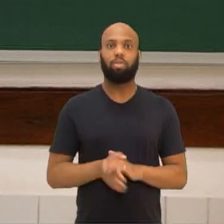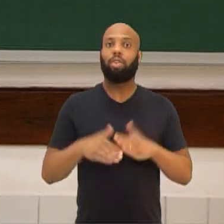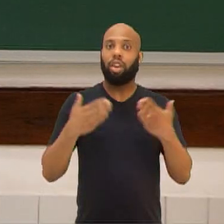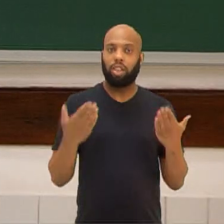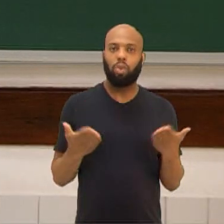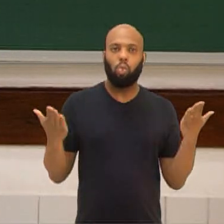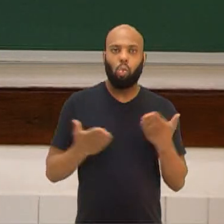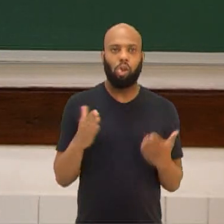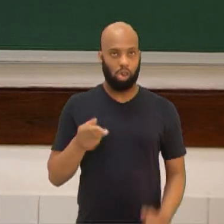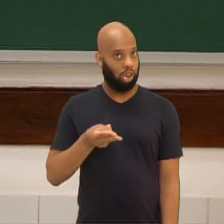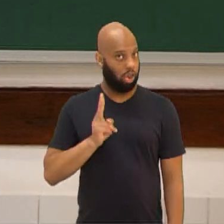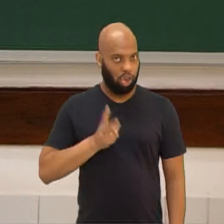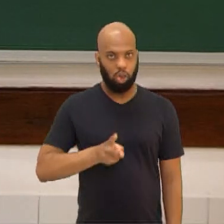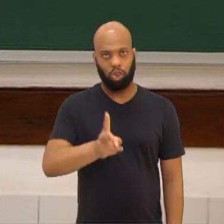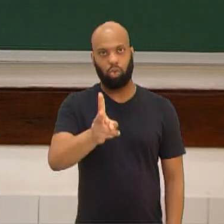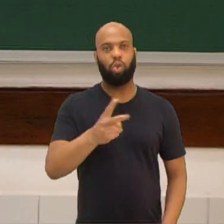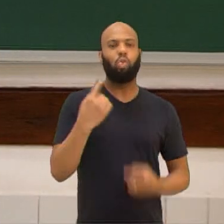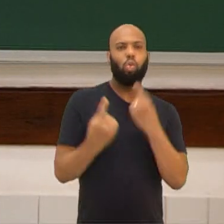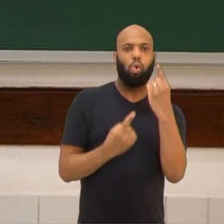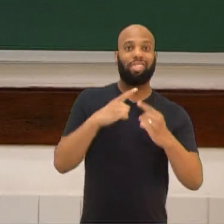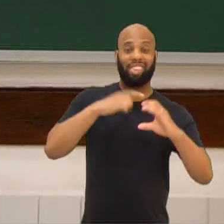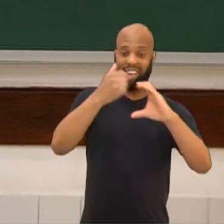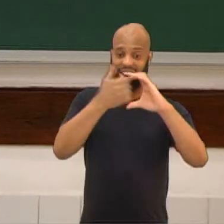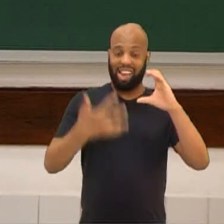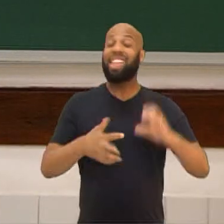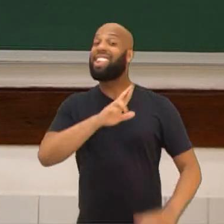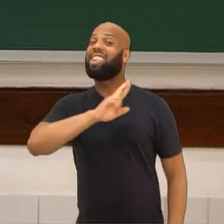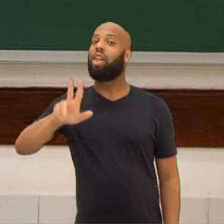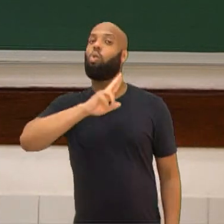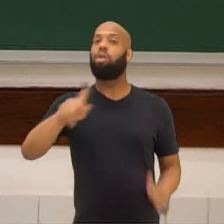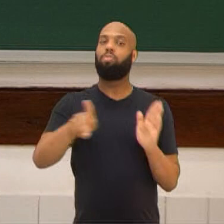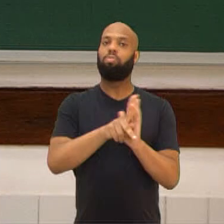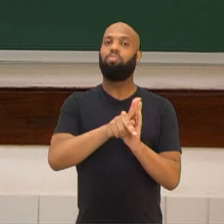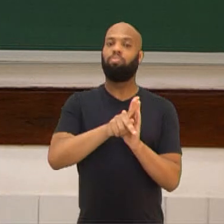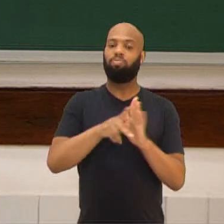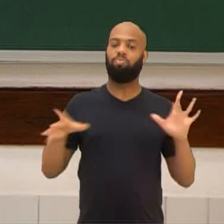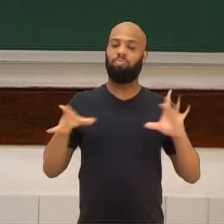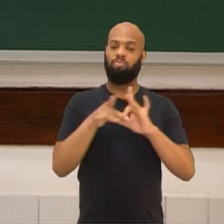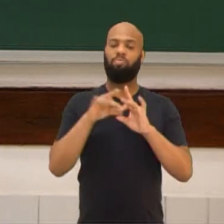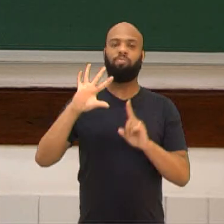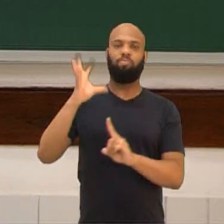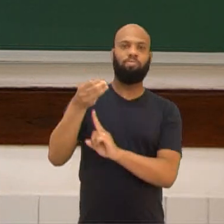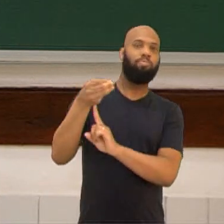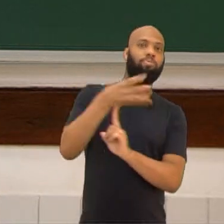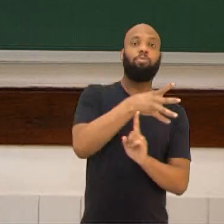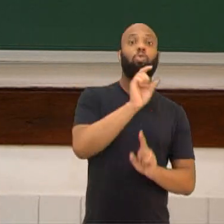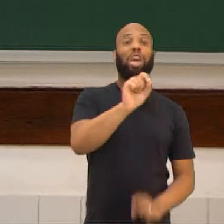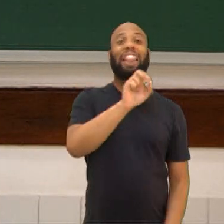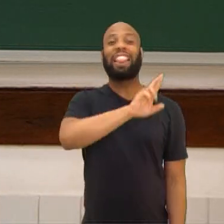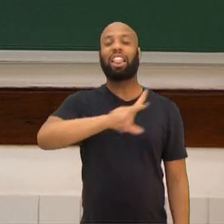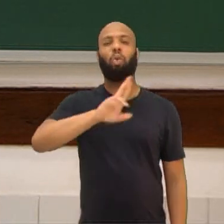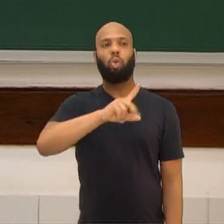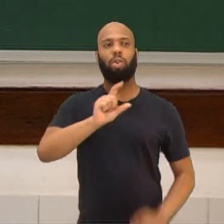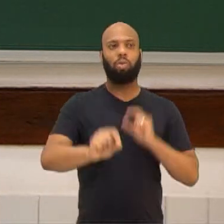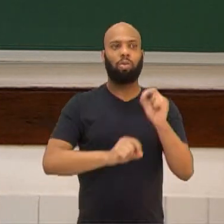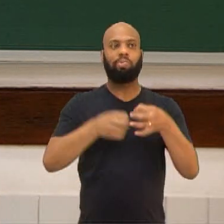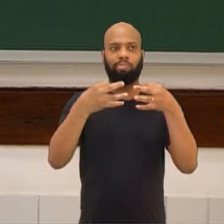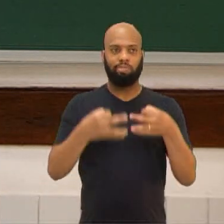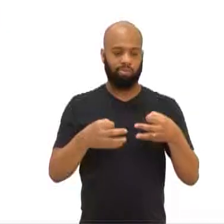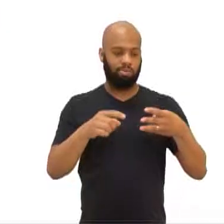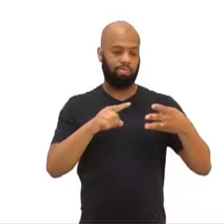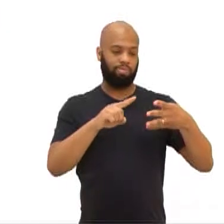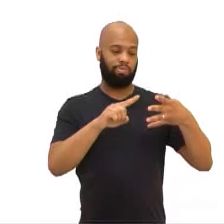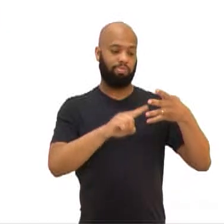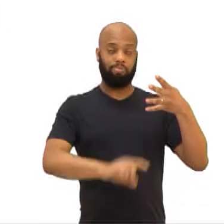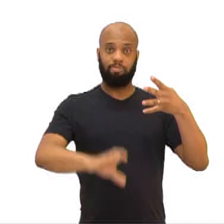Então, continuando, gente. Qual dessas características não se aplica à Semana de Arte Moderna? A alternativa correta é a